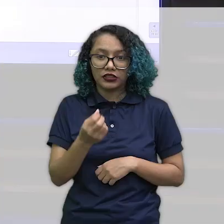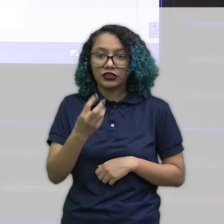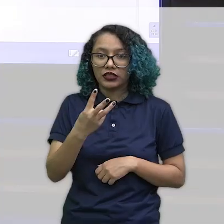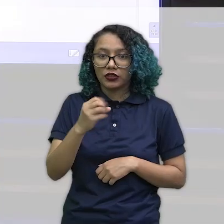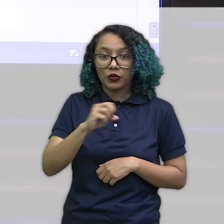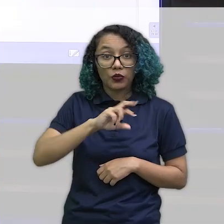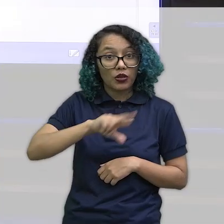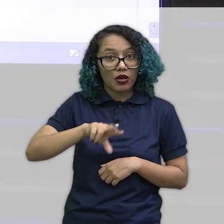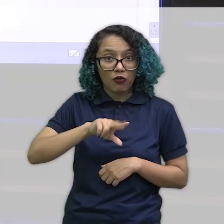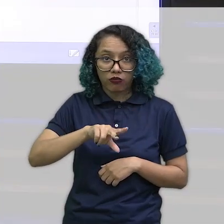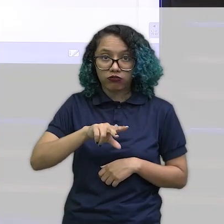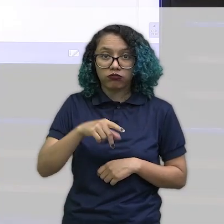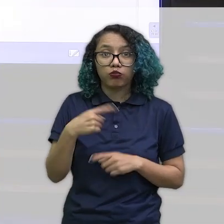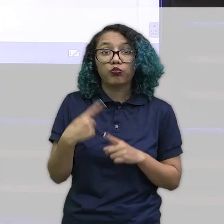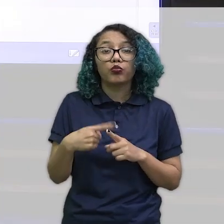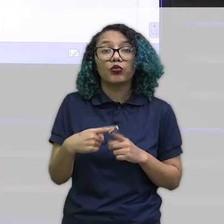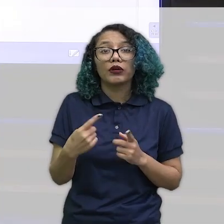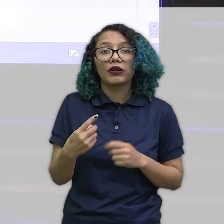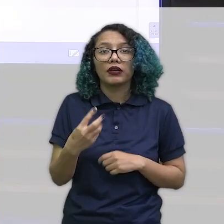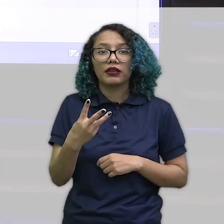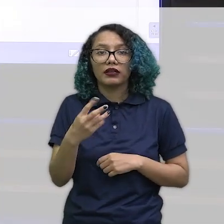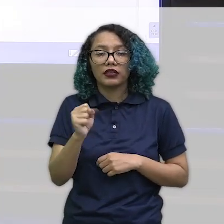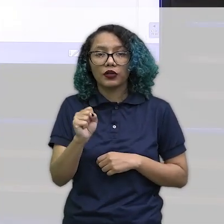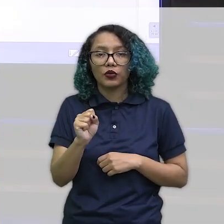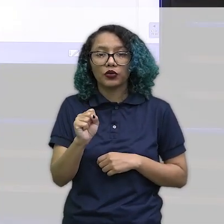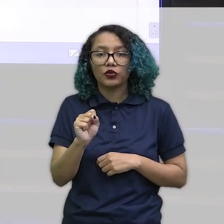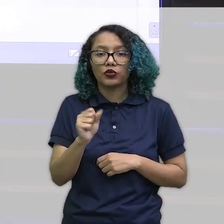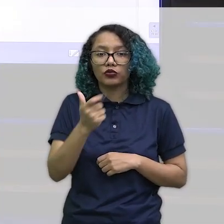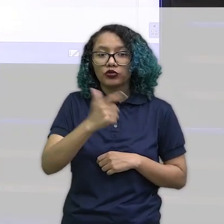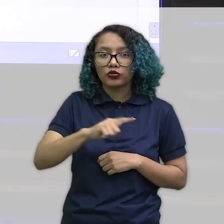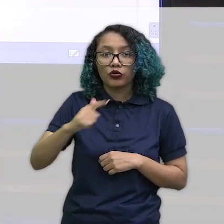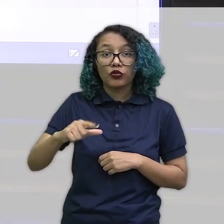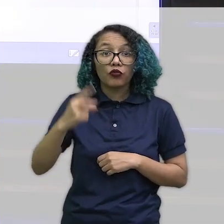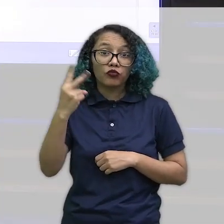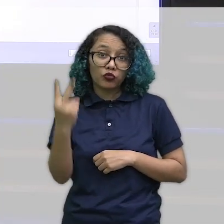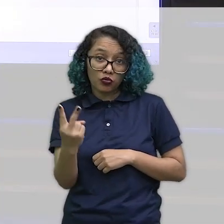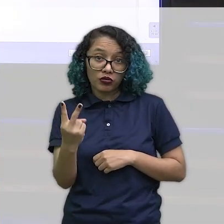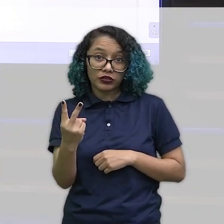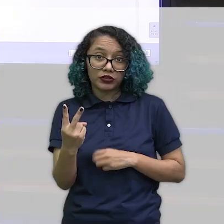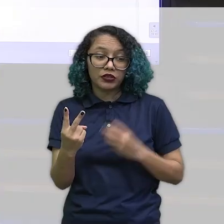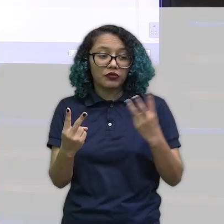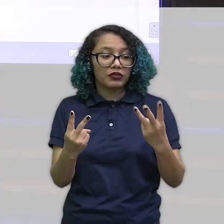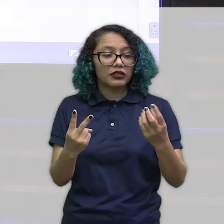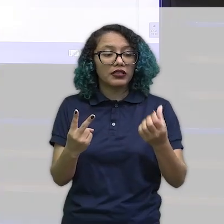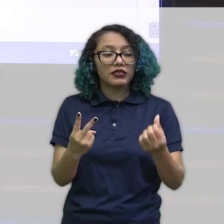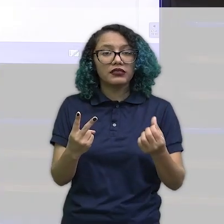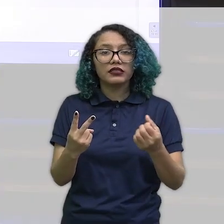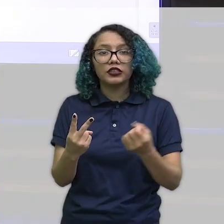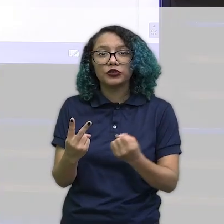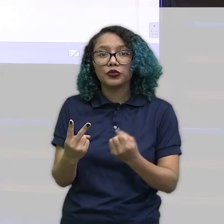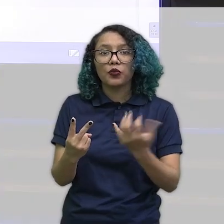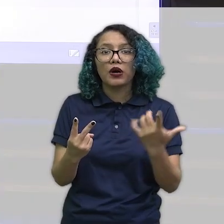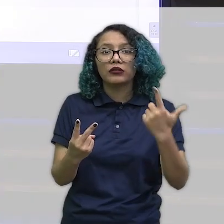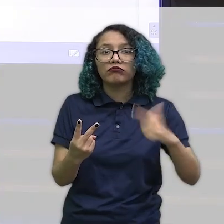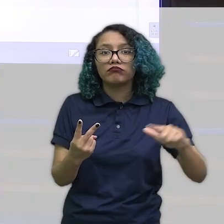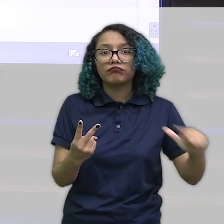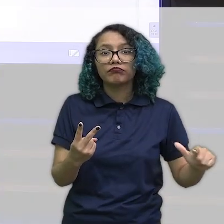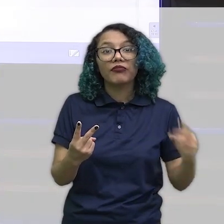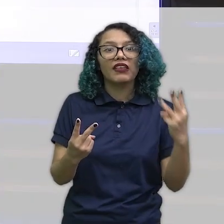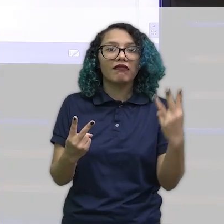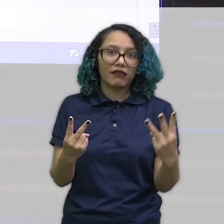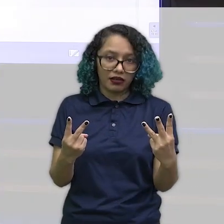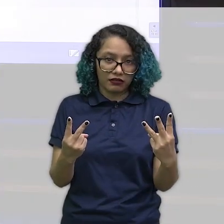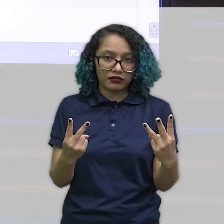não 38. Justamente porque 38 ele aparece somente 2 vezes e o 36 aparece